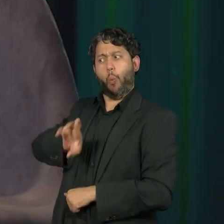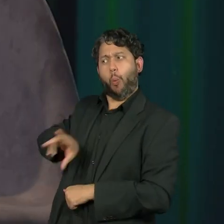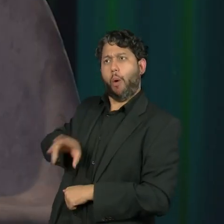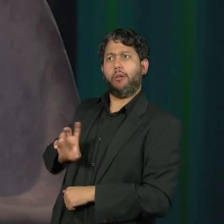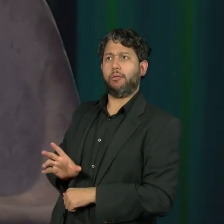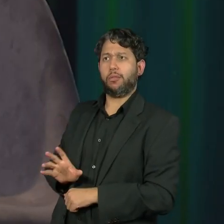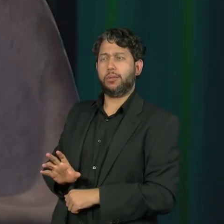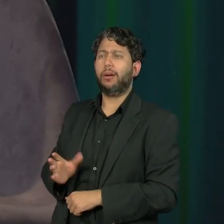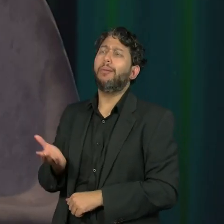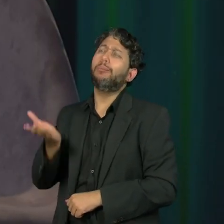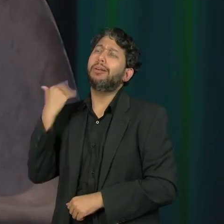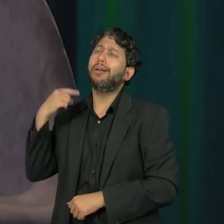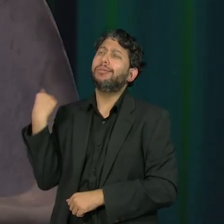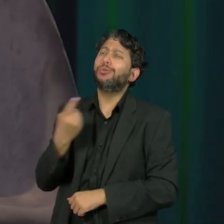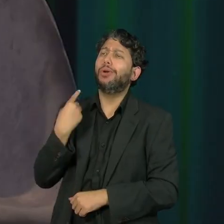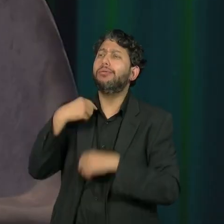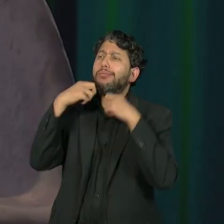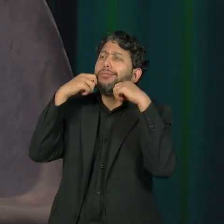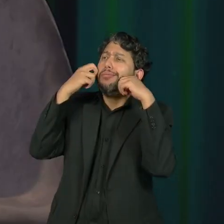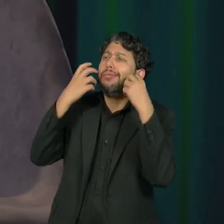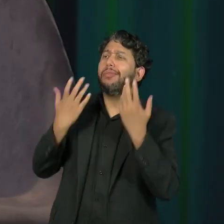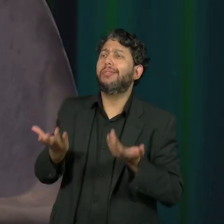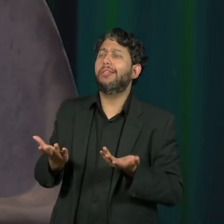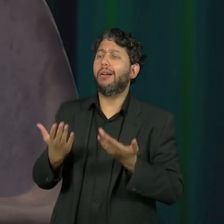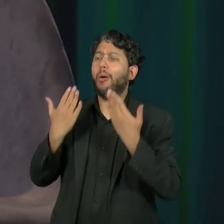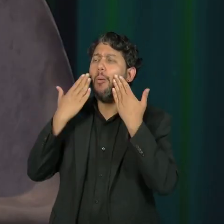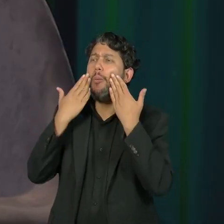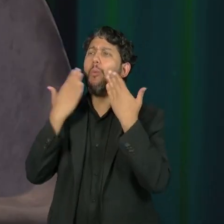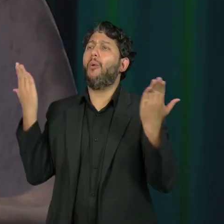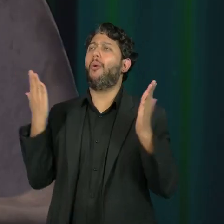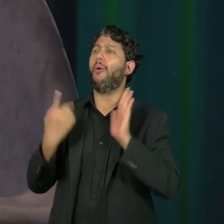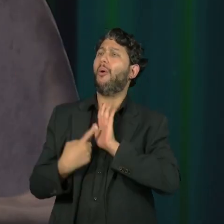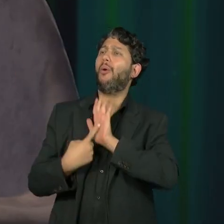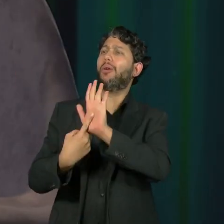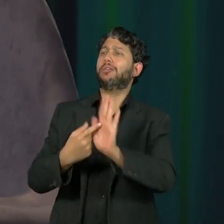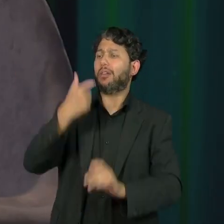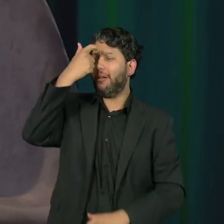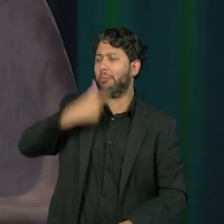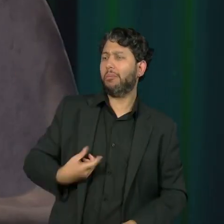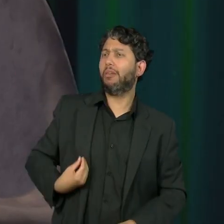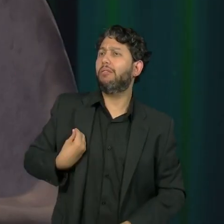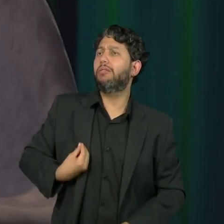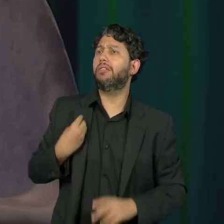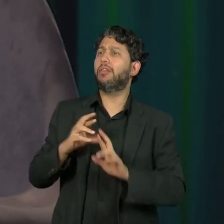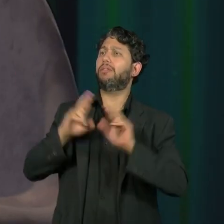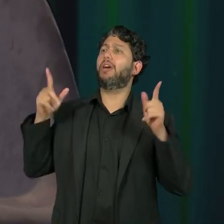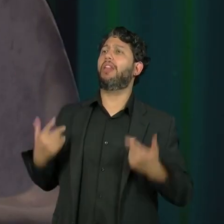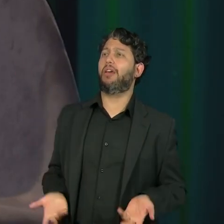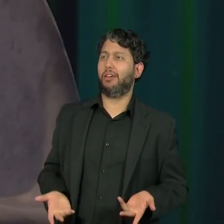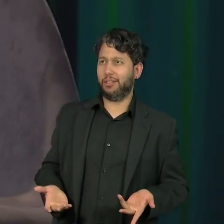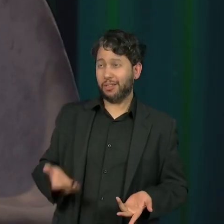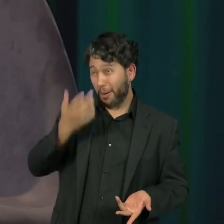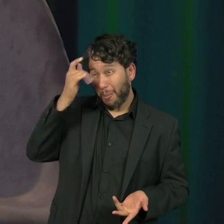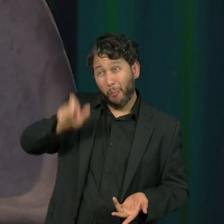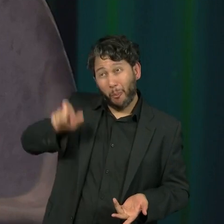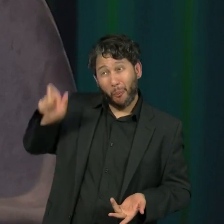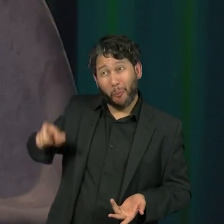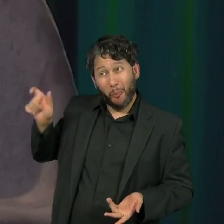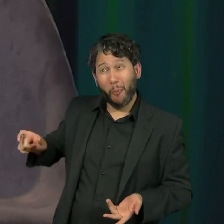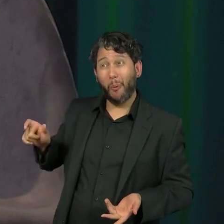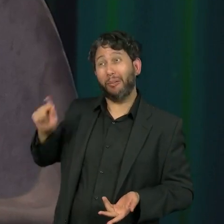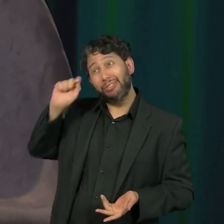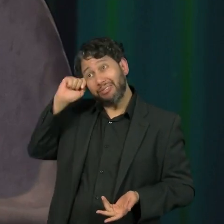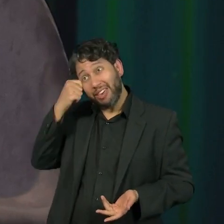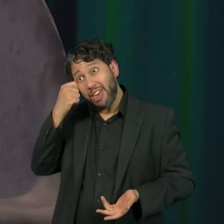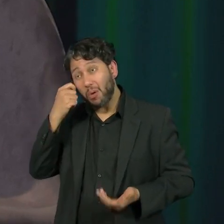ficou tímido em relação a mostrar um estilo de vida diferente do que a maior parte da população